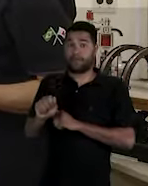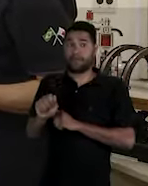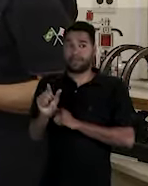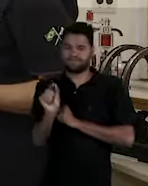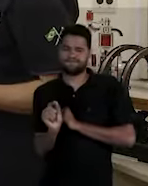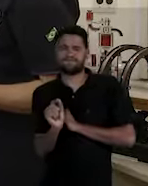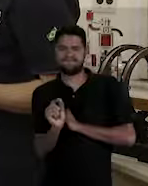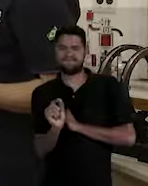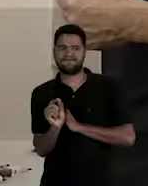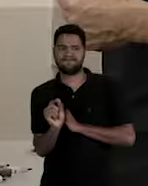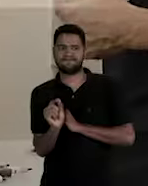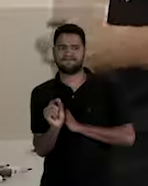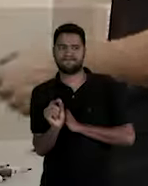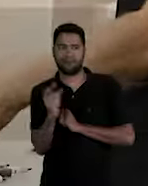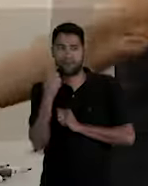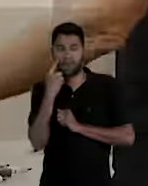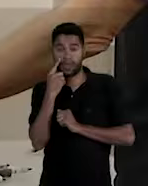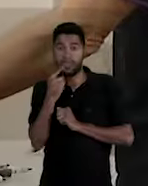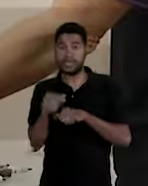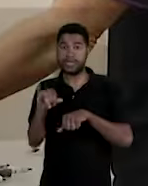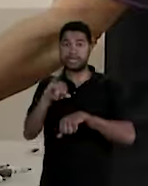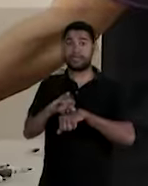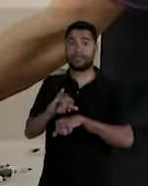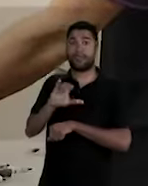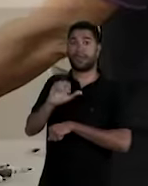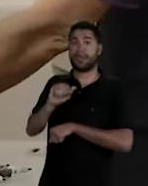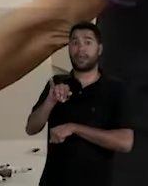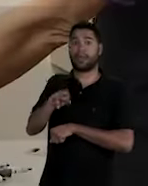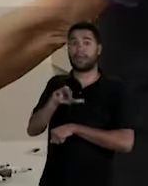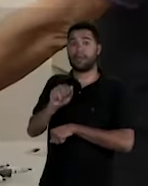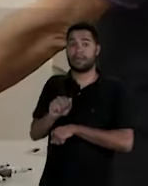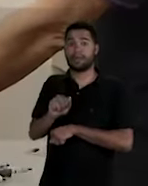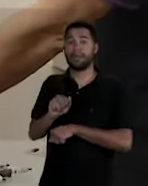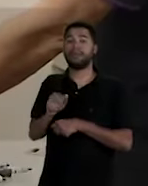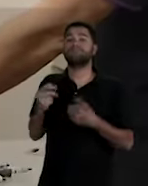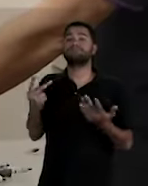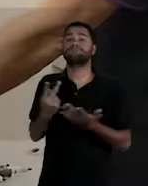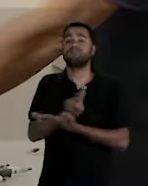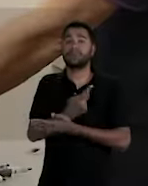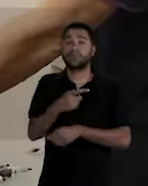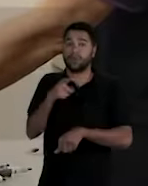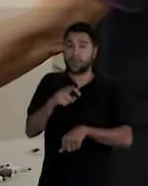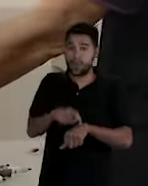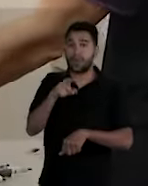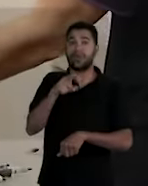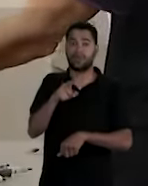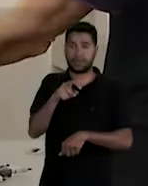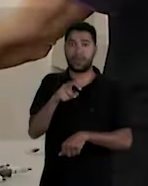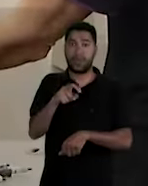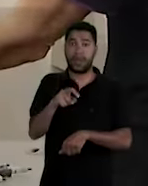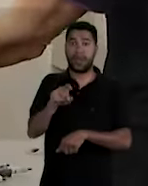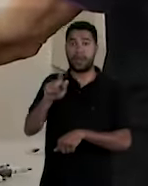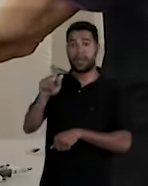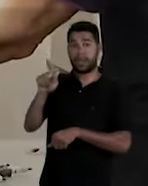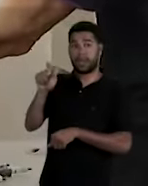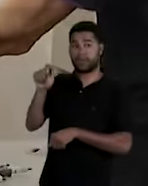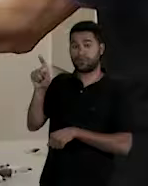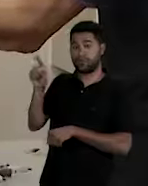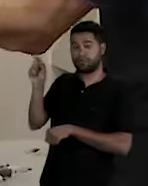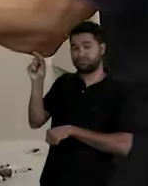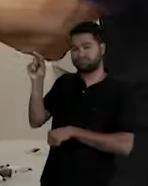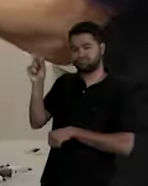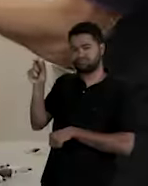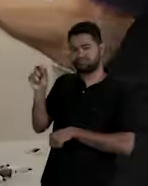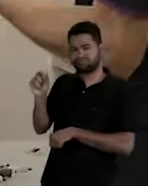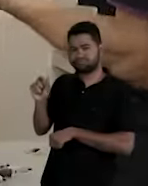a nossa câmera está aqui em cima. Então o que acontece? Na hora que está chegando a gasolina com ar,